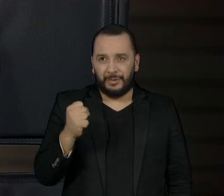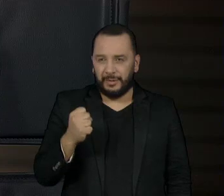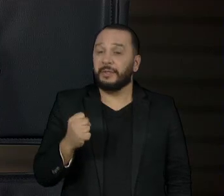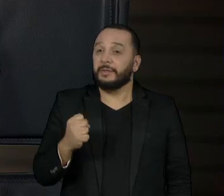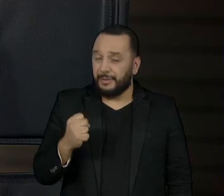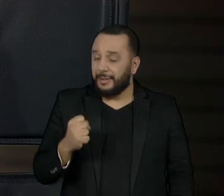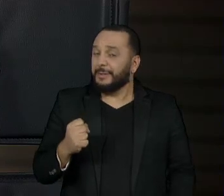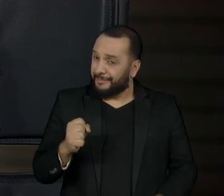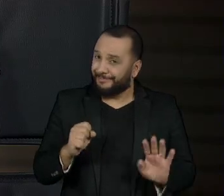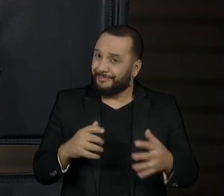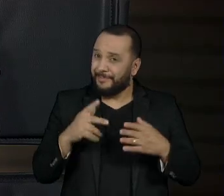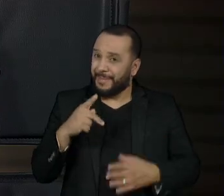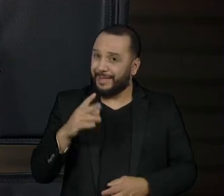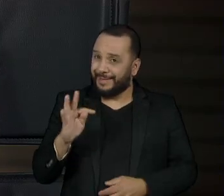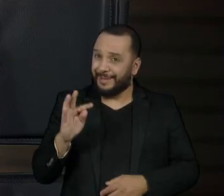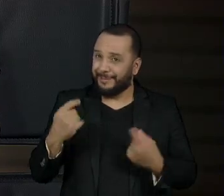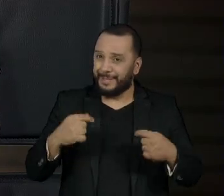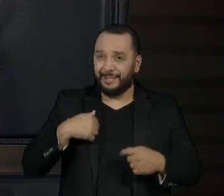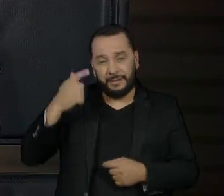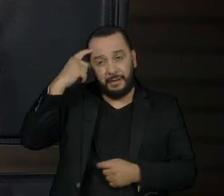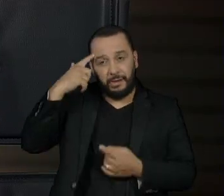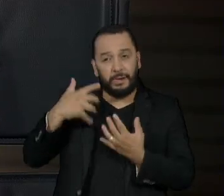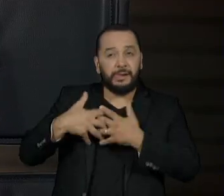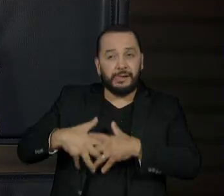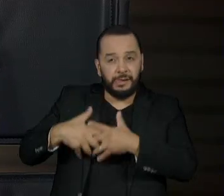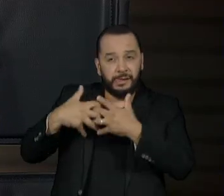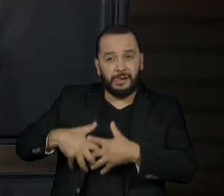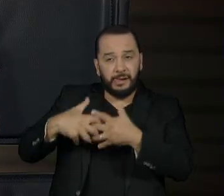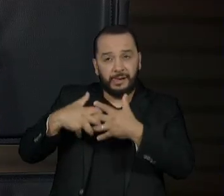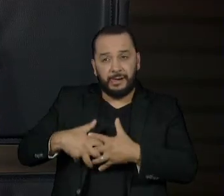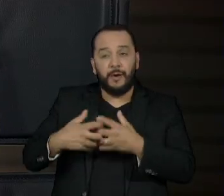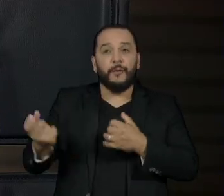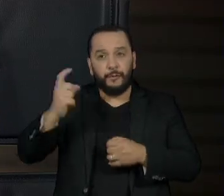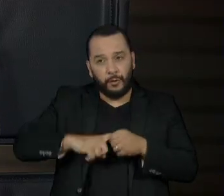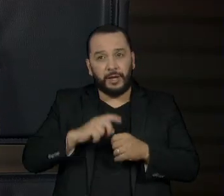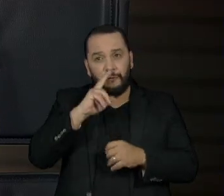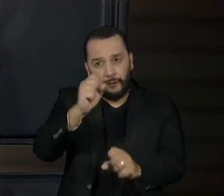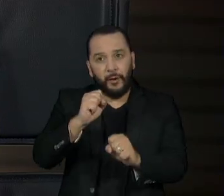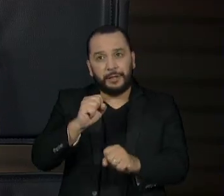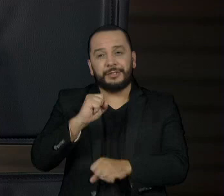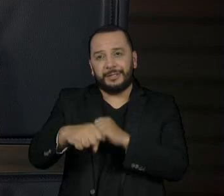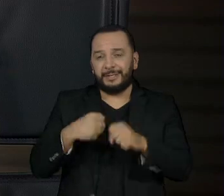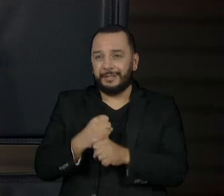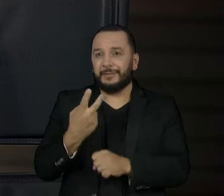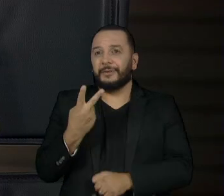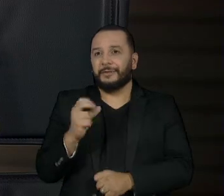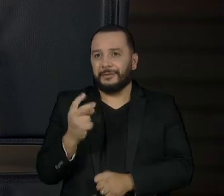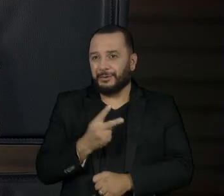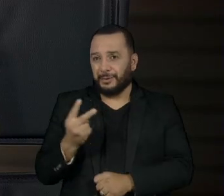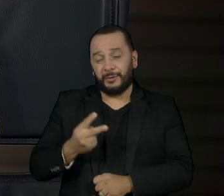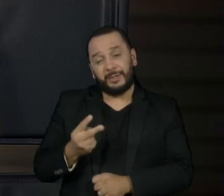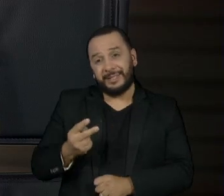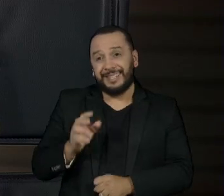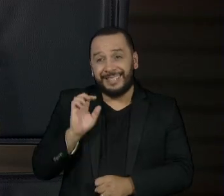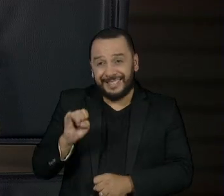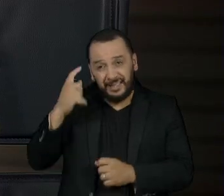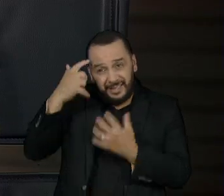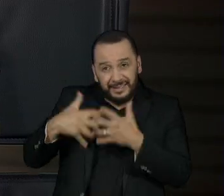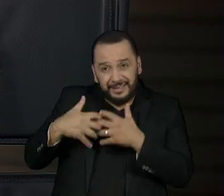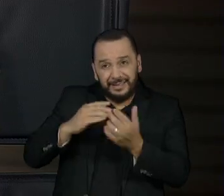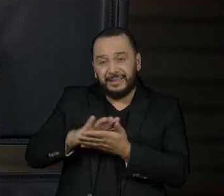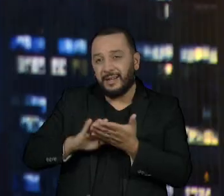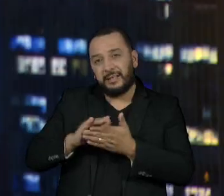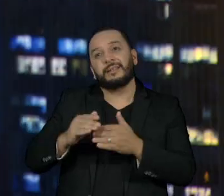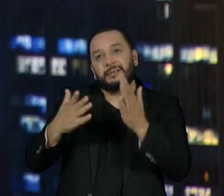requerer muita reflexão do PT se ele quiser voltar fortalecido em 2022, né? Porque senão está bem comprometida essa